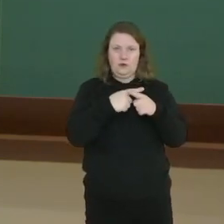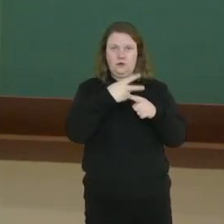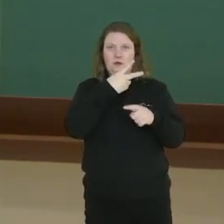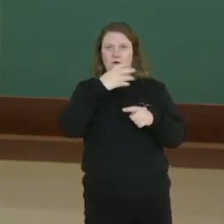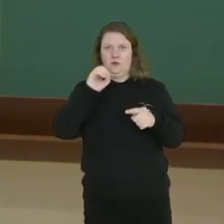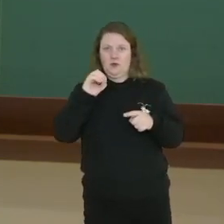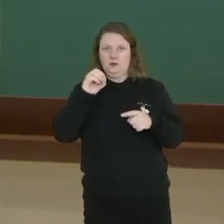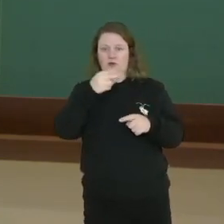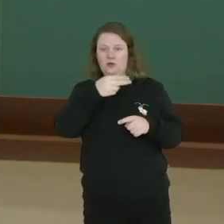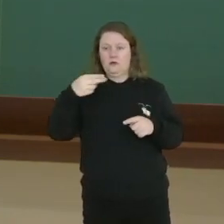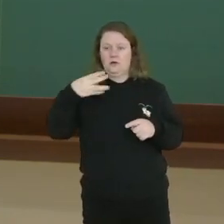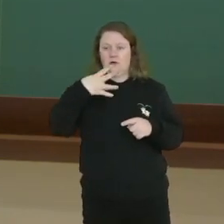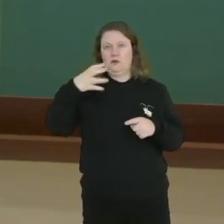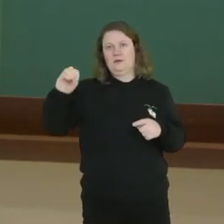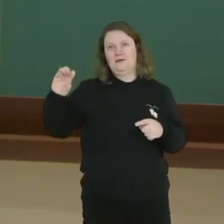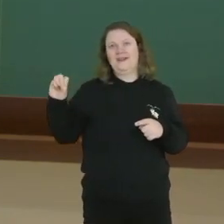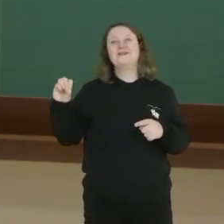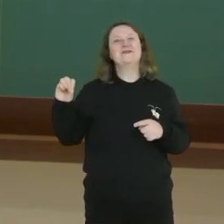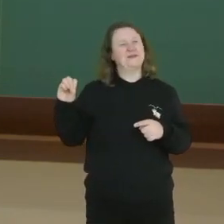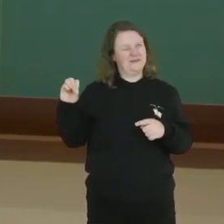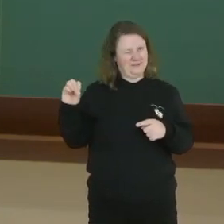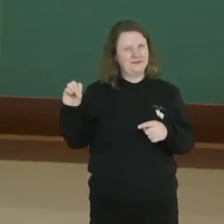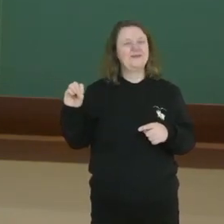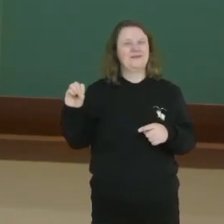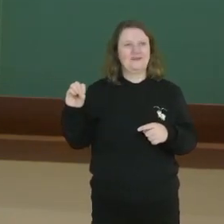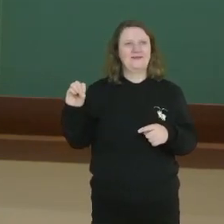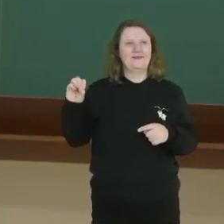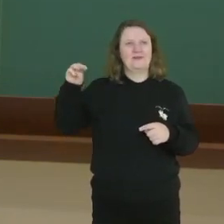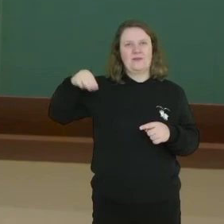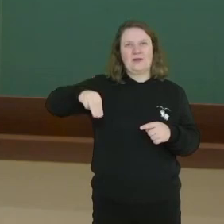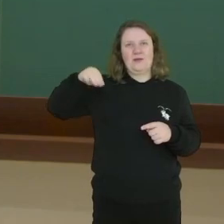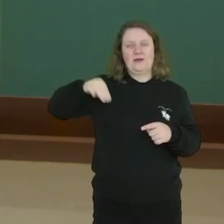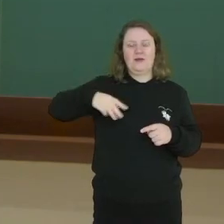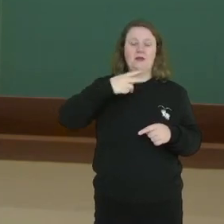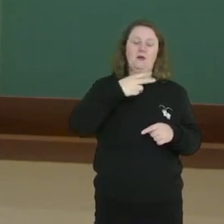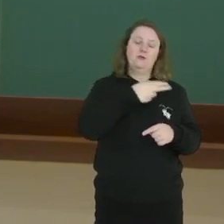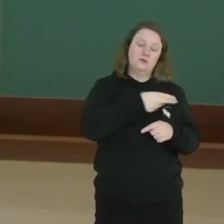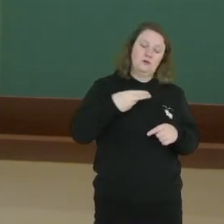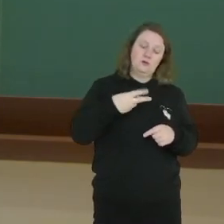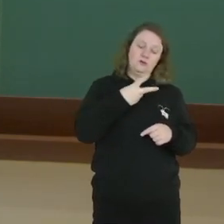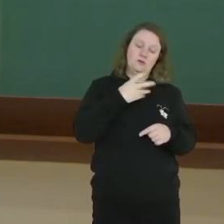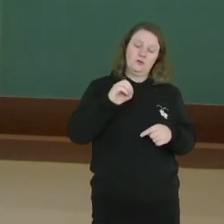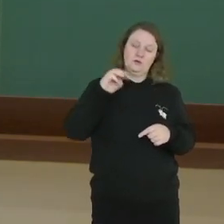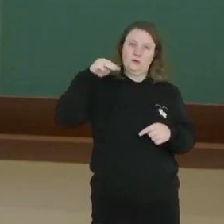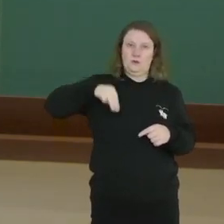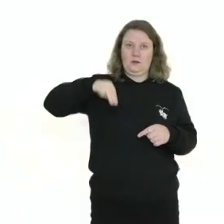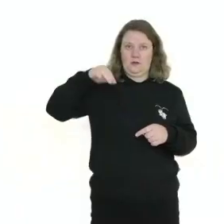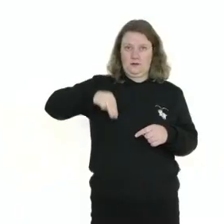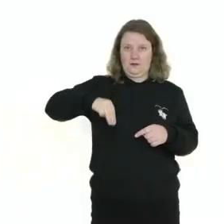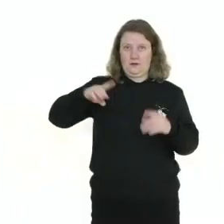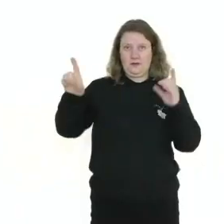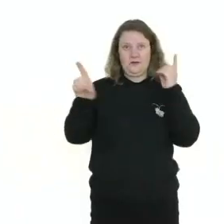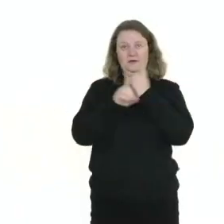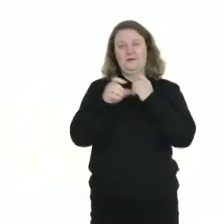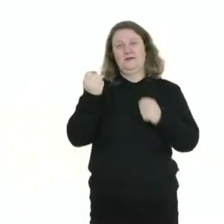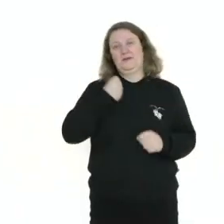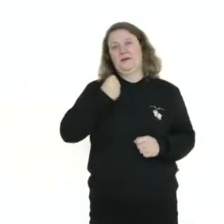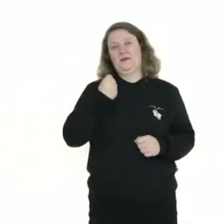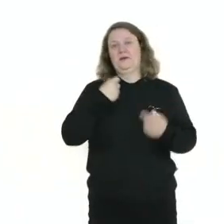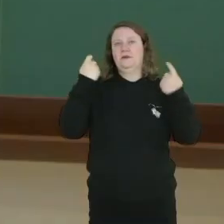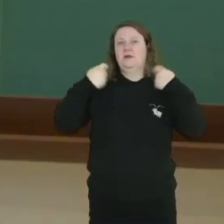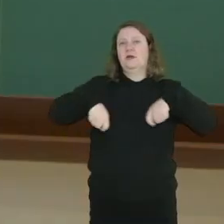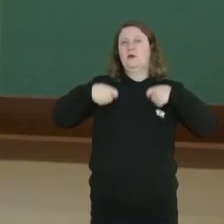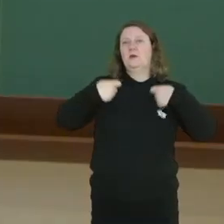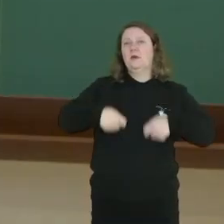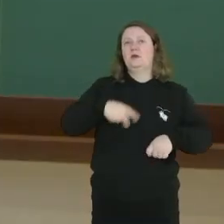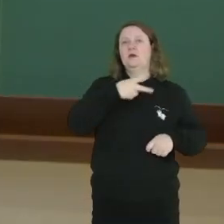Muita atenção. Então, dá 20. Raiz quadrada de 400, 20 metros. Então, eu descobri que ele é 20. Então, eu preciso de 20 metros para